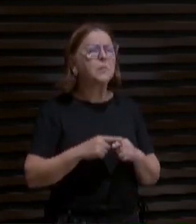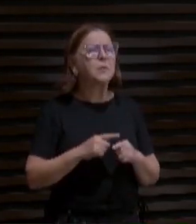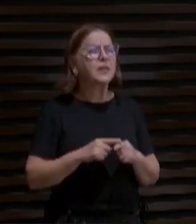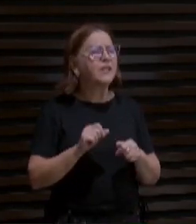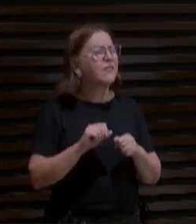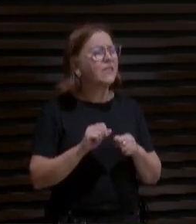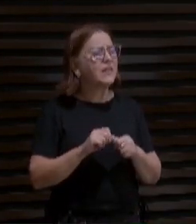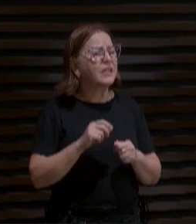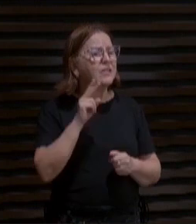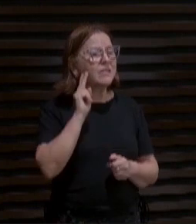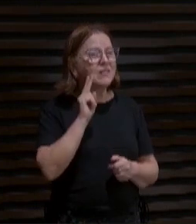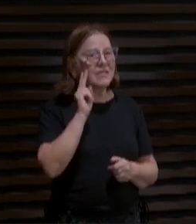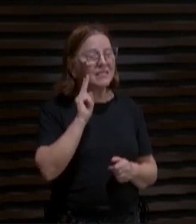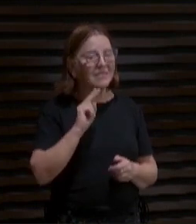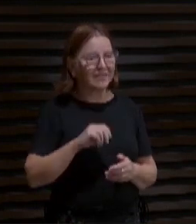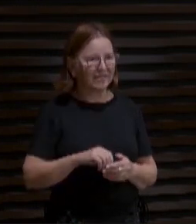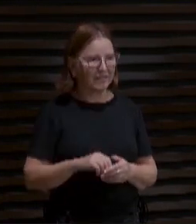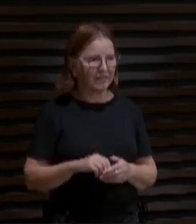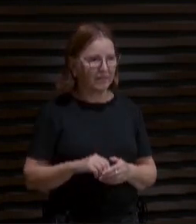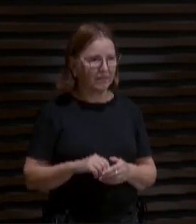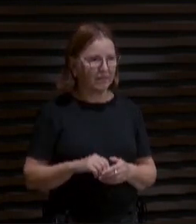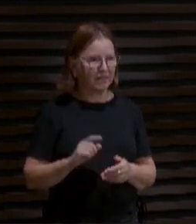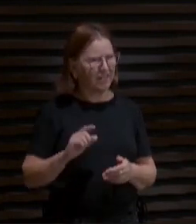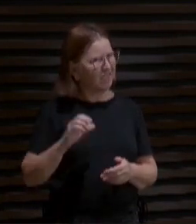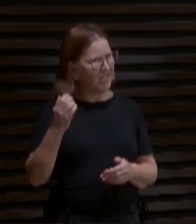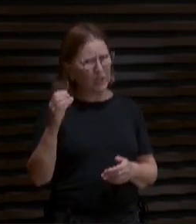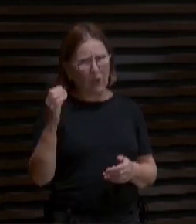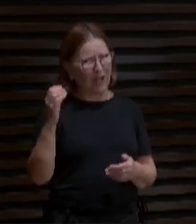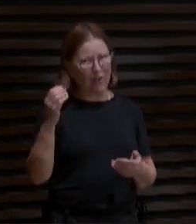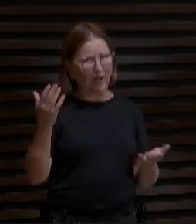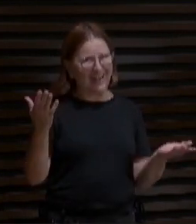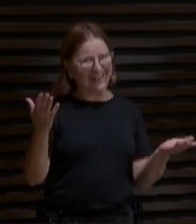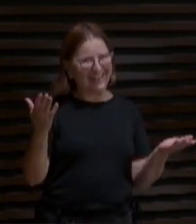vinho? Por que ele não fez Coca-Cola?